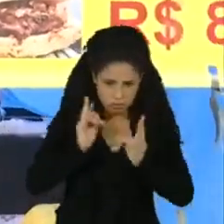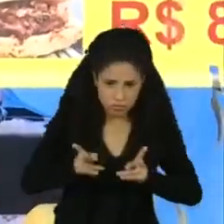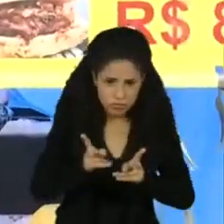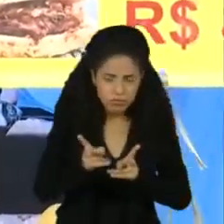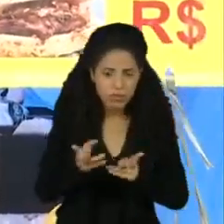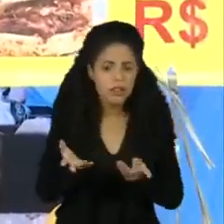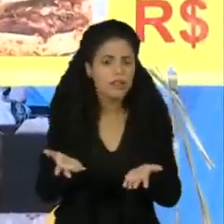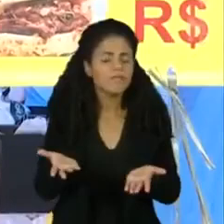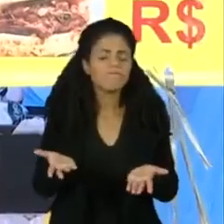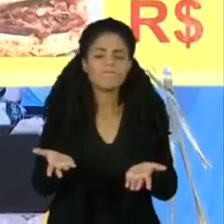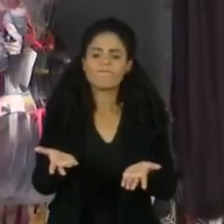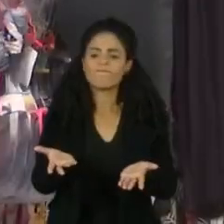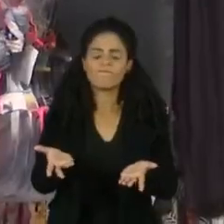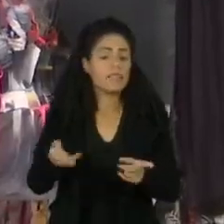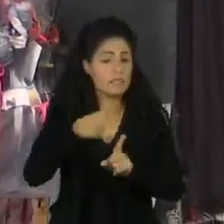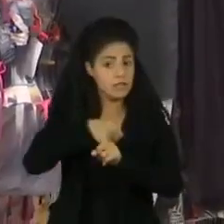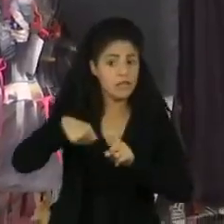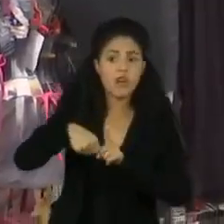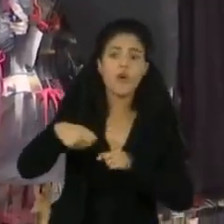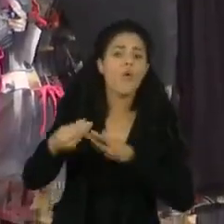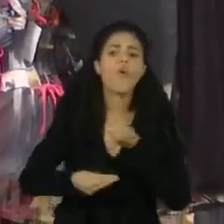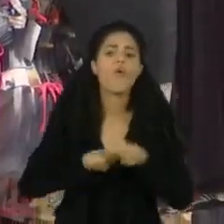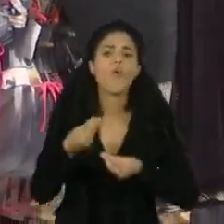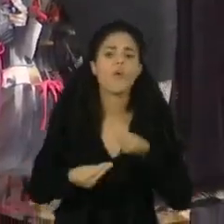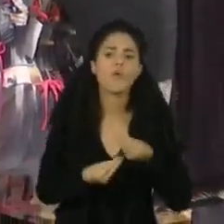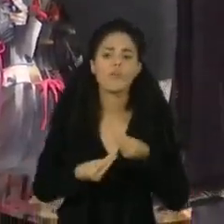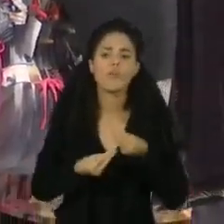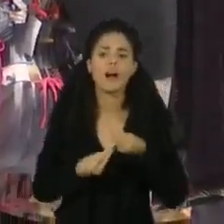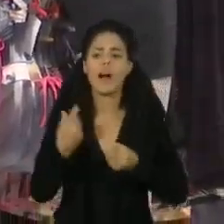leva a sociedade à reprodução de um modelo precário.